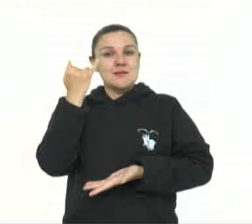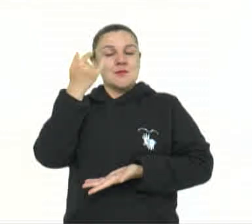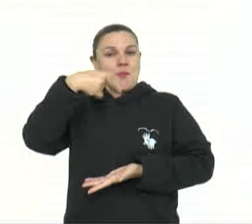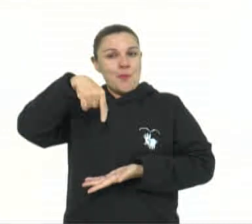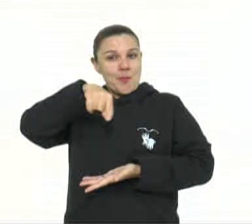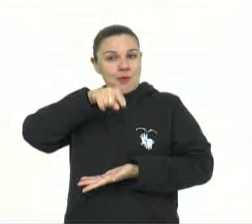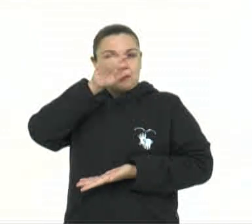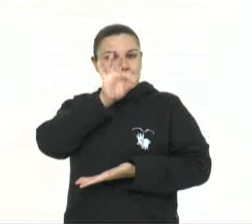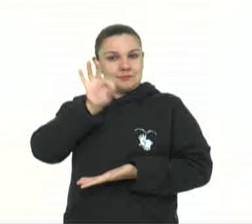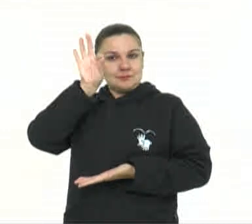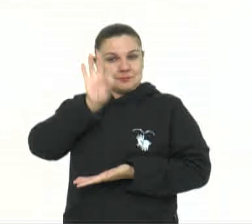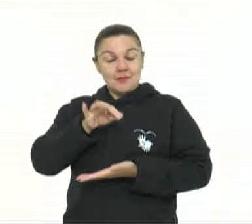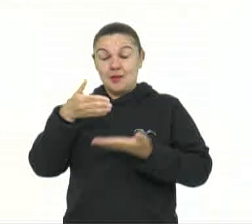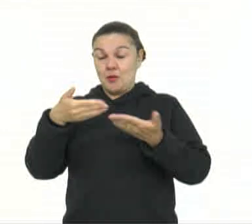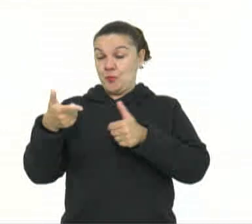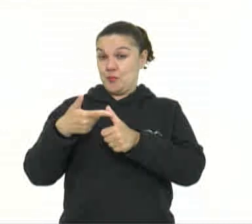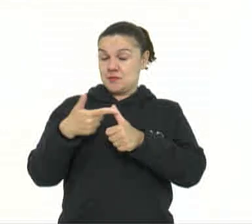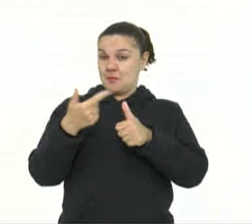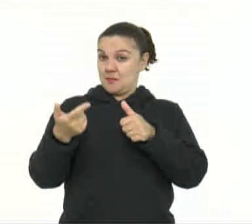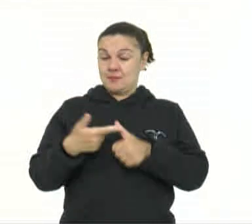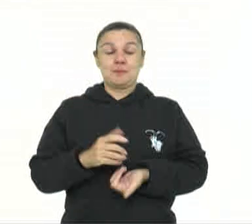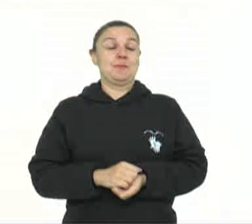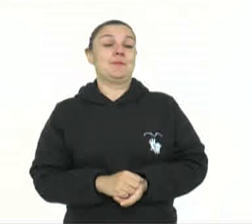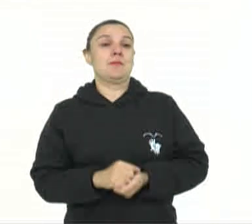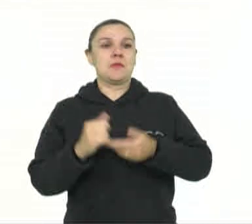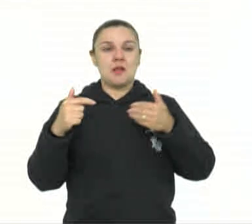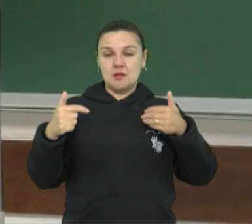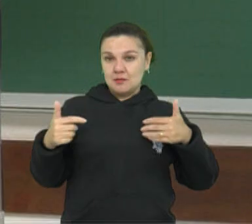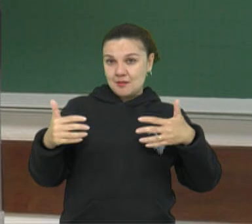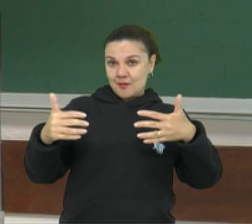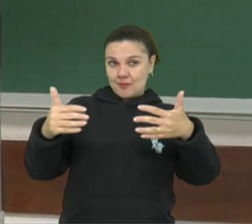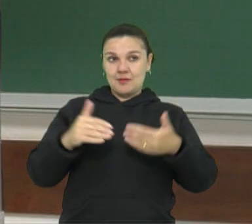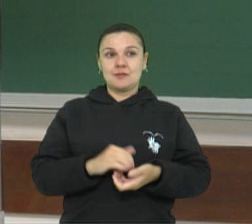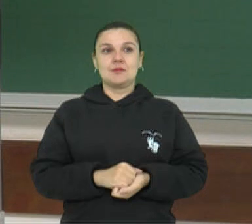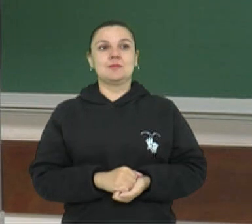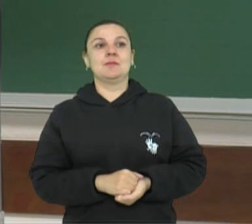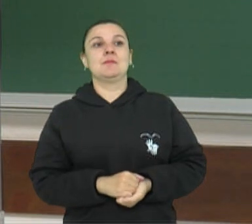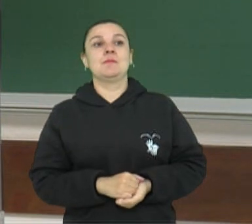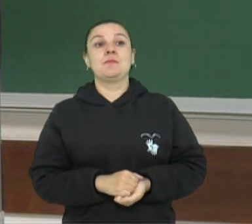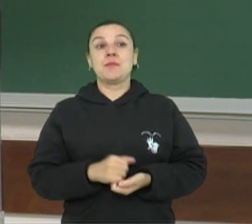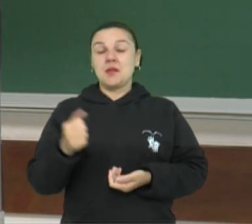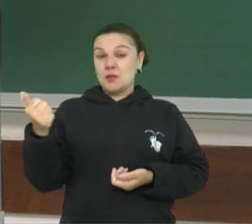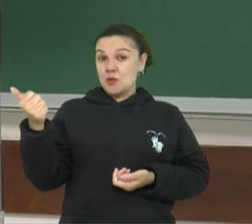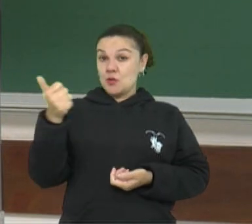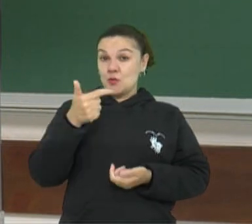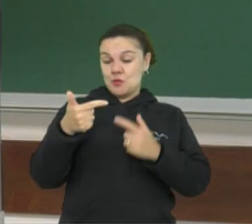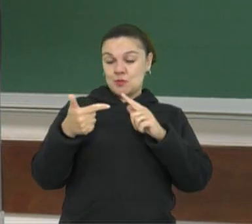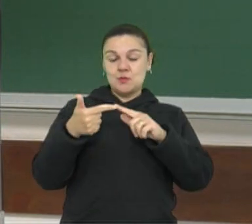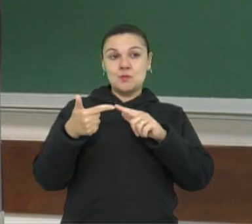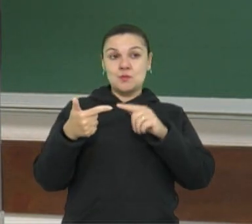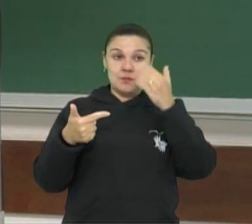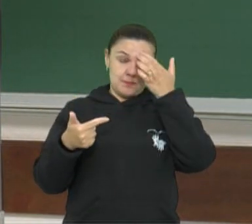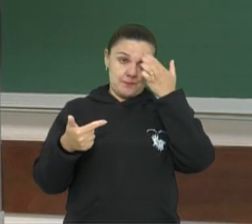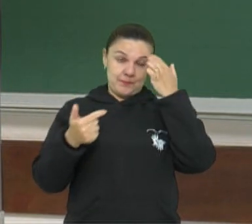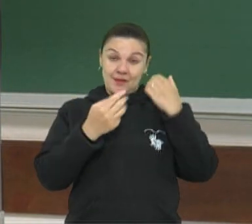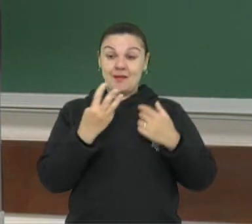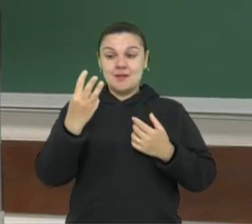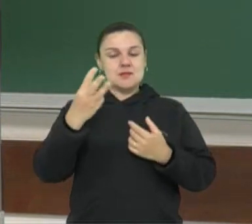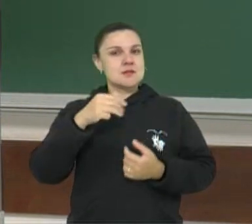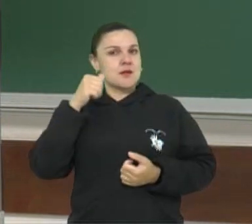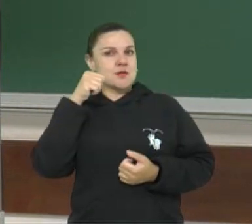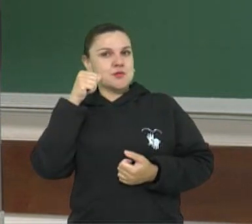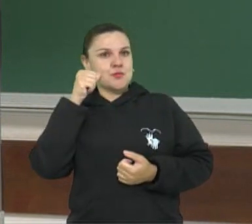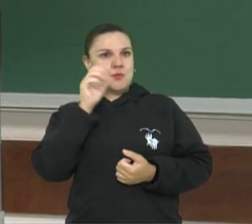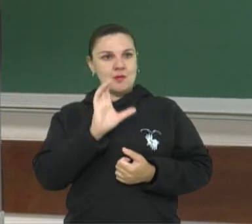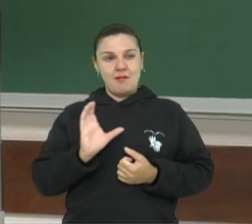tela, por isso que ela está em primeiro plano, e todos os outros elementos ali que eu já falei para vocês, tá? As 3 mulheres lá